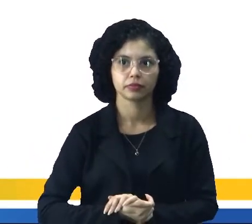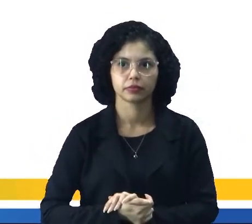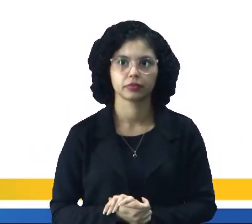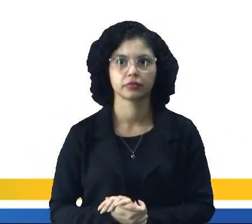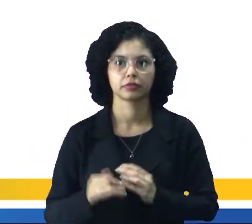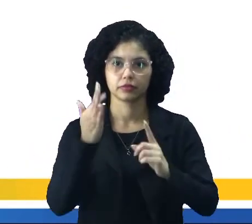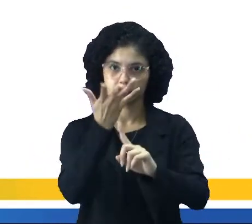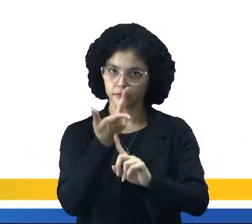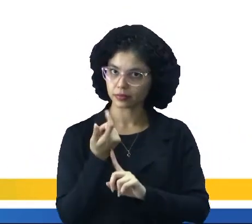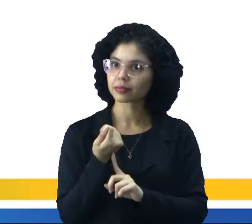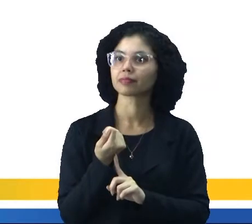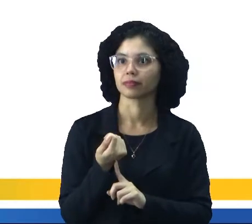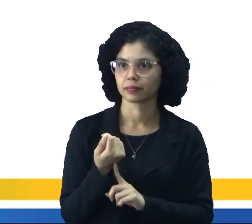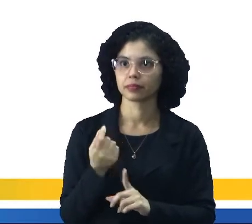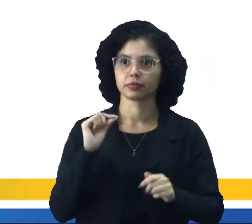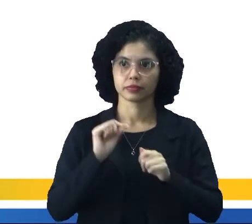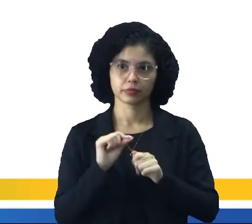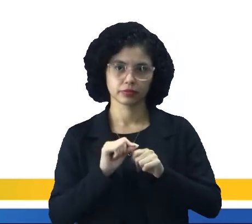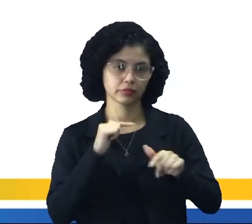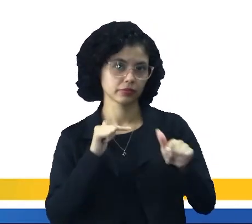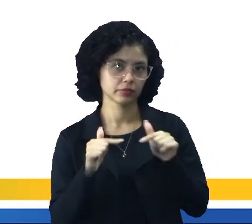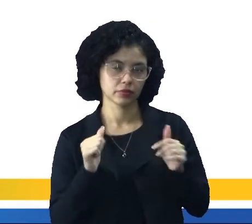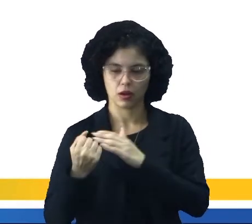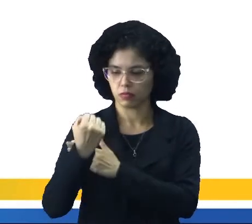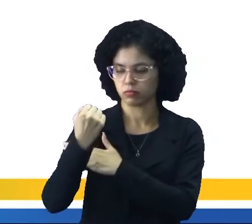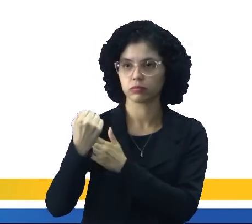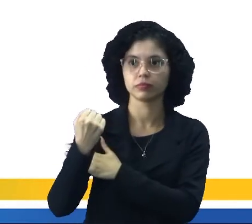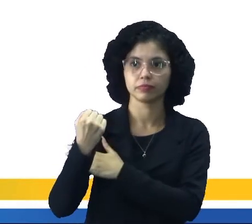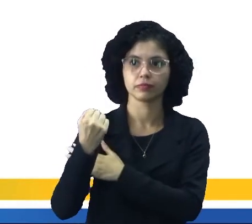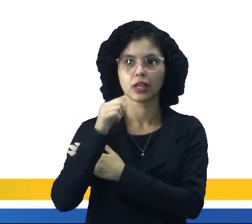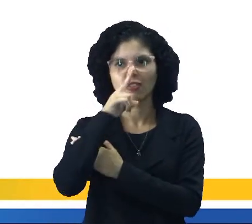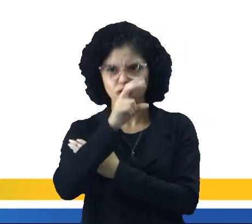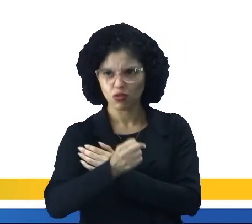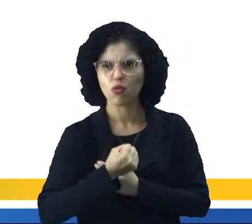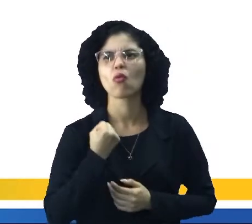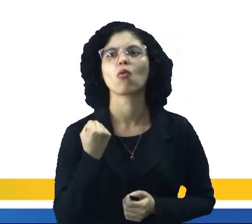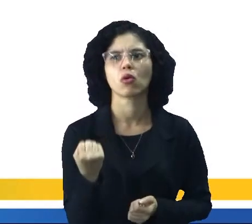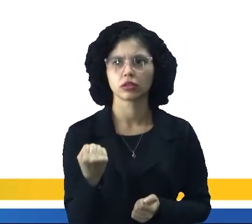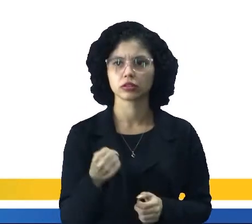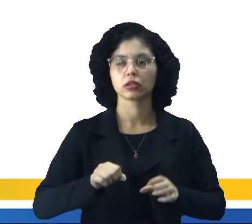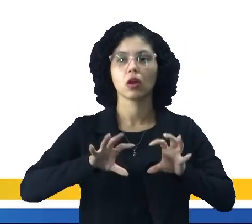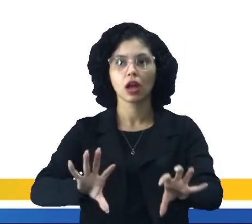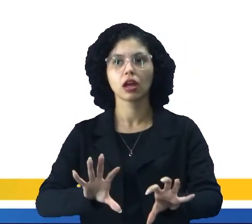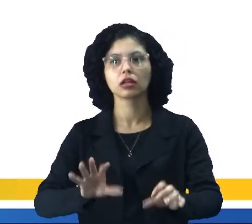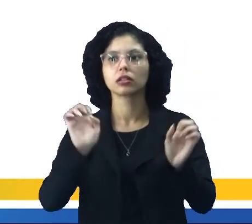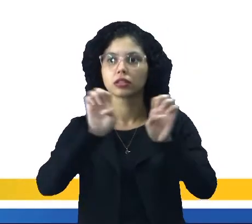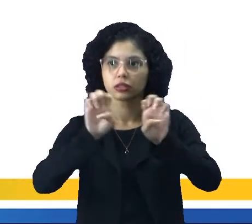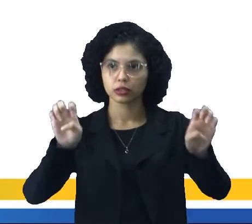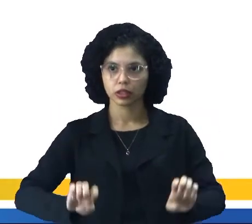Ginástica artística. Ele faz um trabalho de musculação muito grande. Então, é nessa estrutura que a gente começa